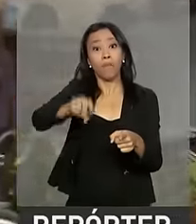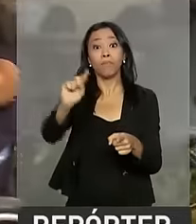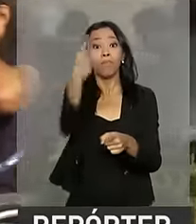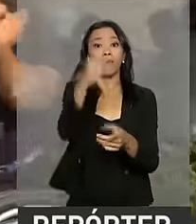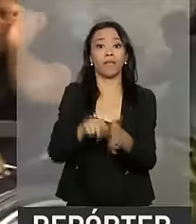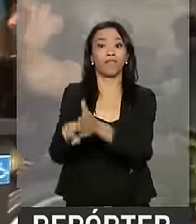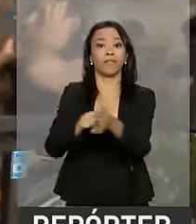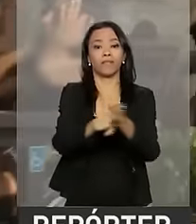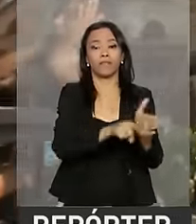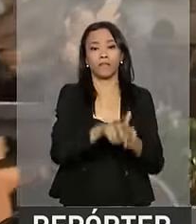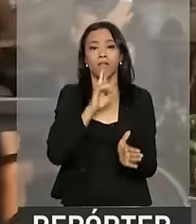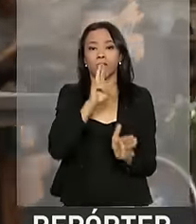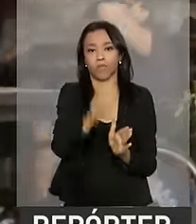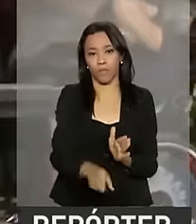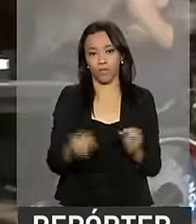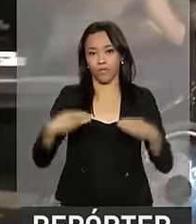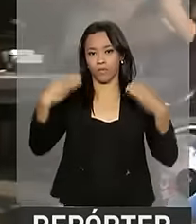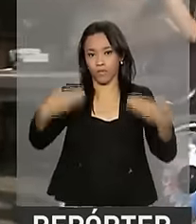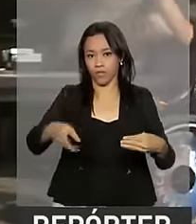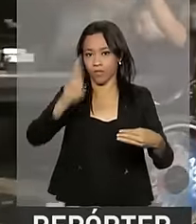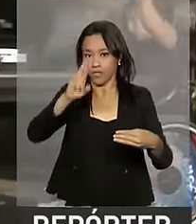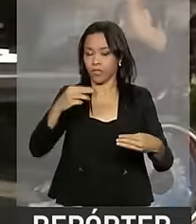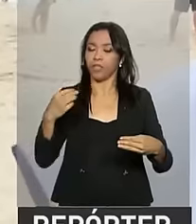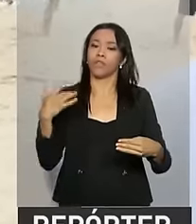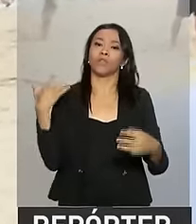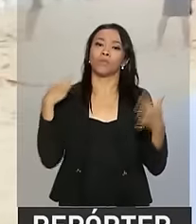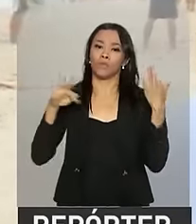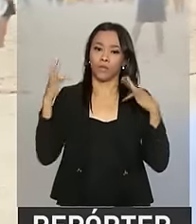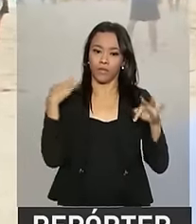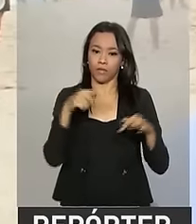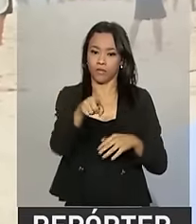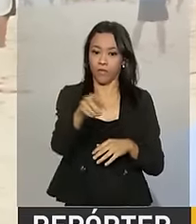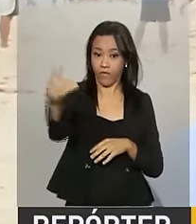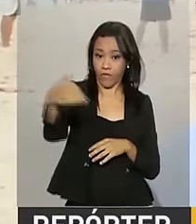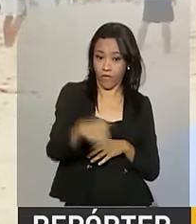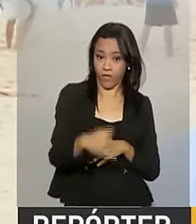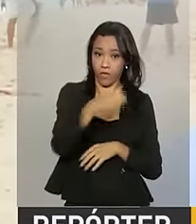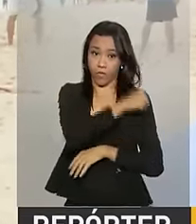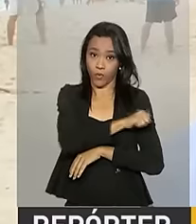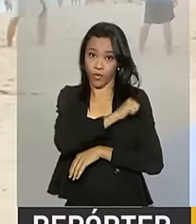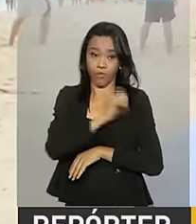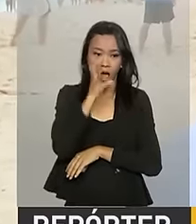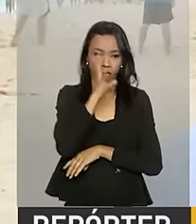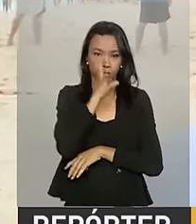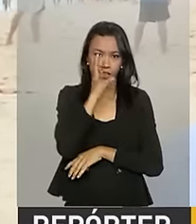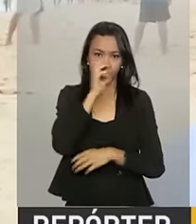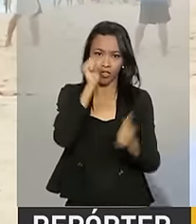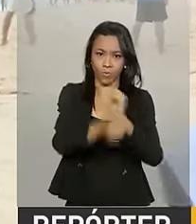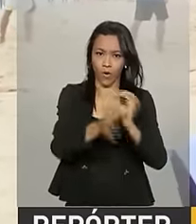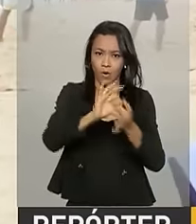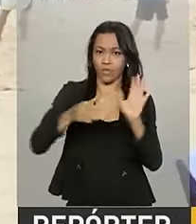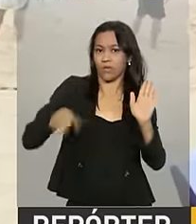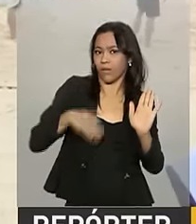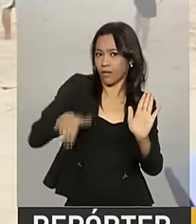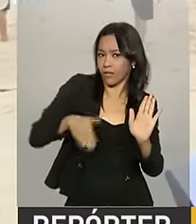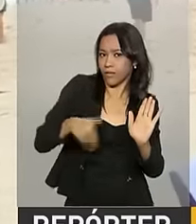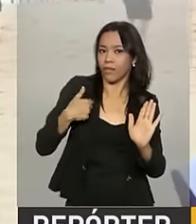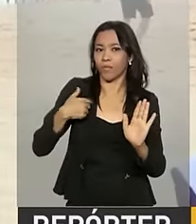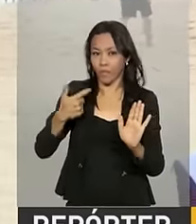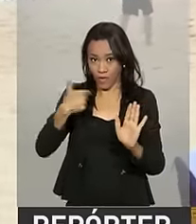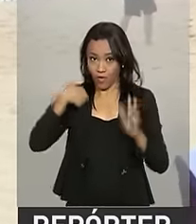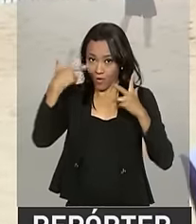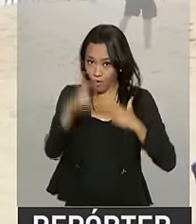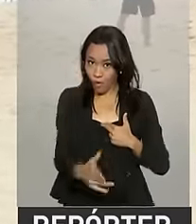pesquisas feitas pelo Ministério do Turismo com os visitantes eu vim pro Rio para assistir as paralimpíadas assistir a natação especificamente porque eu sou